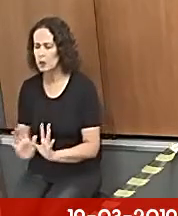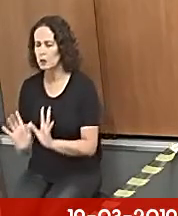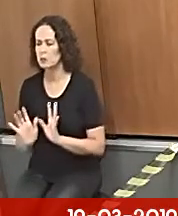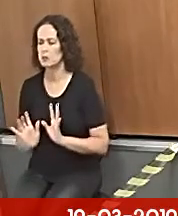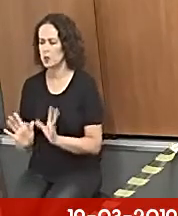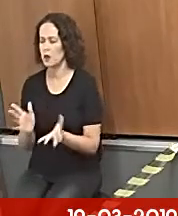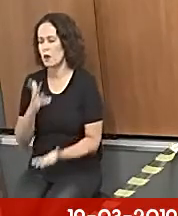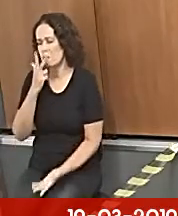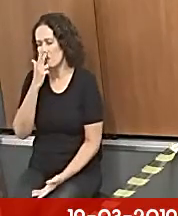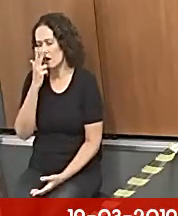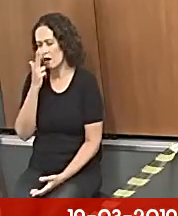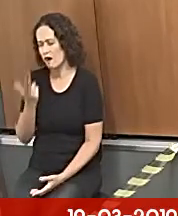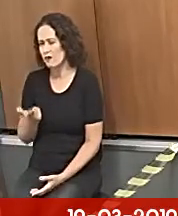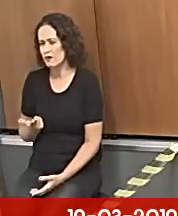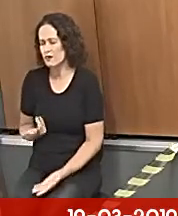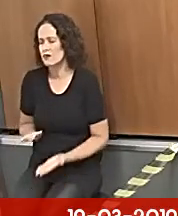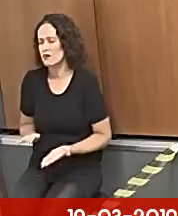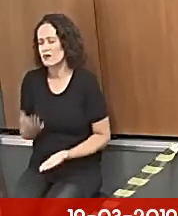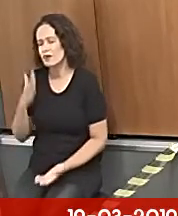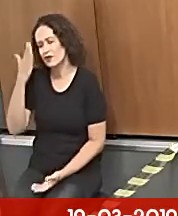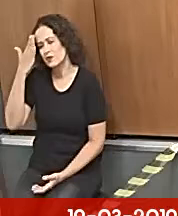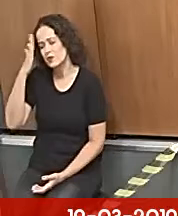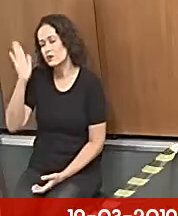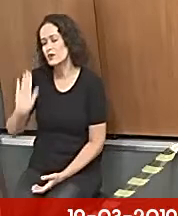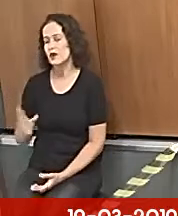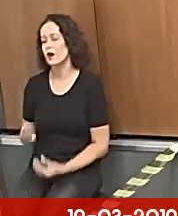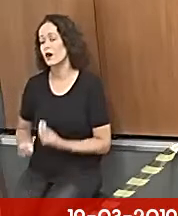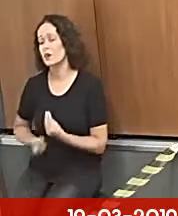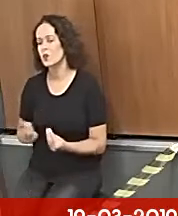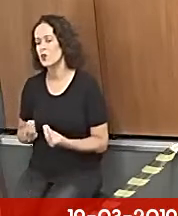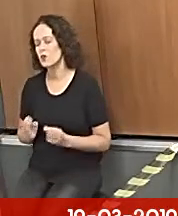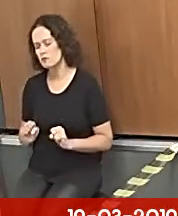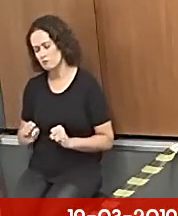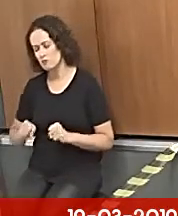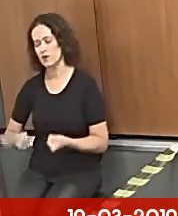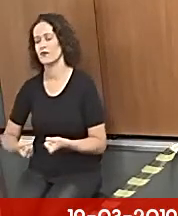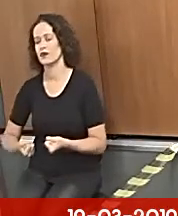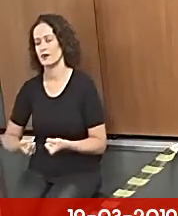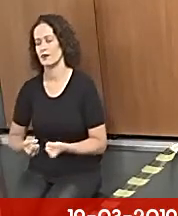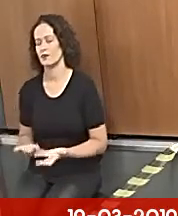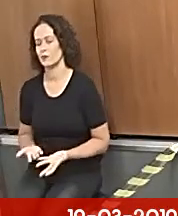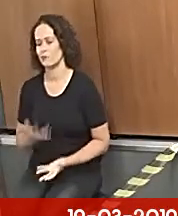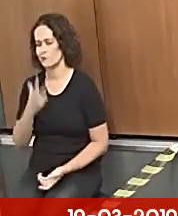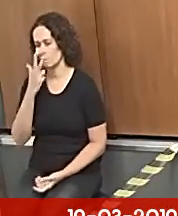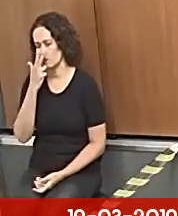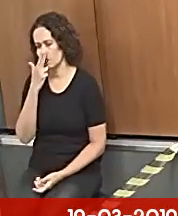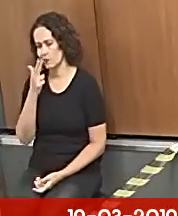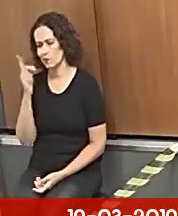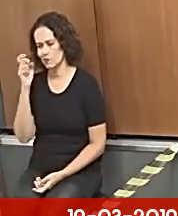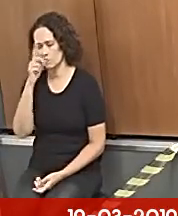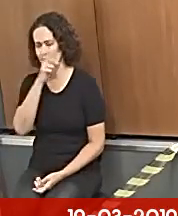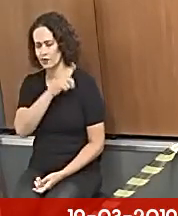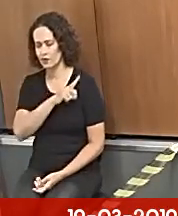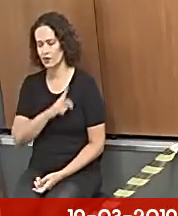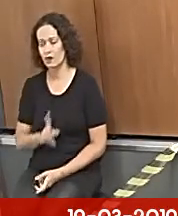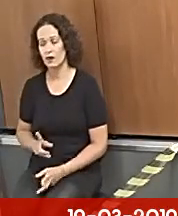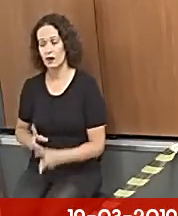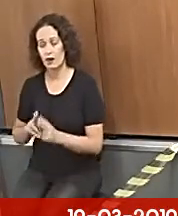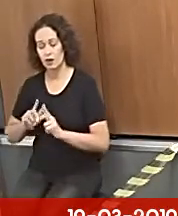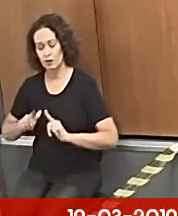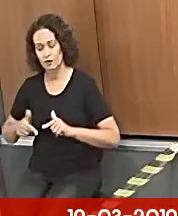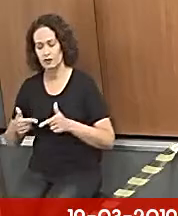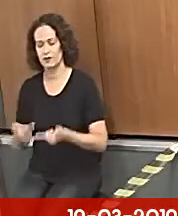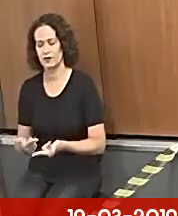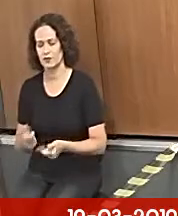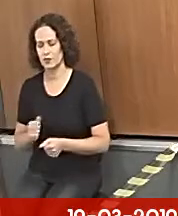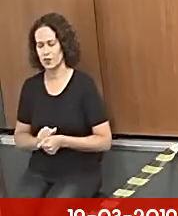chega não saber defender ou não querer defender gente tem muito essa dificuldade é igual às obras ser coloca o